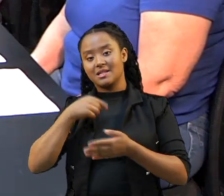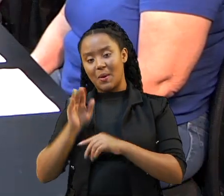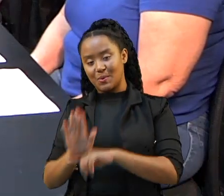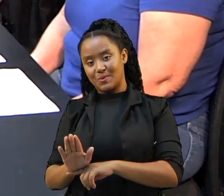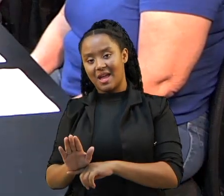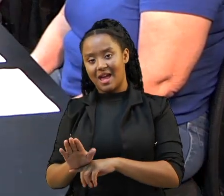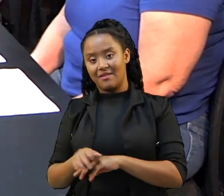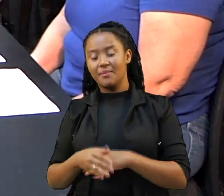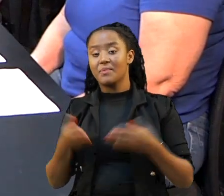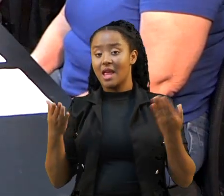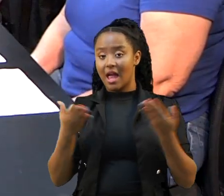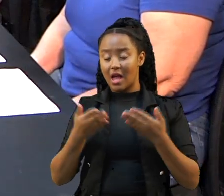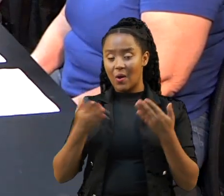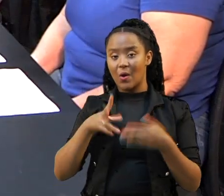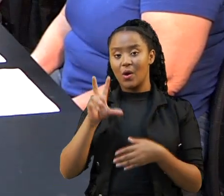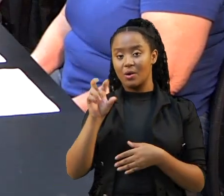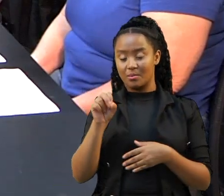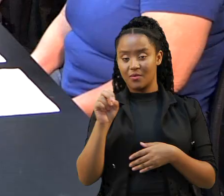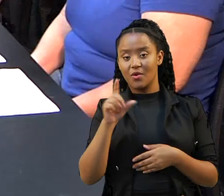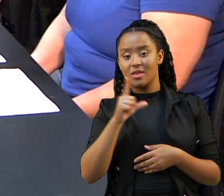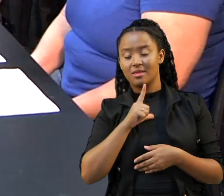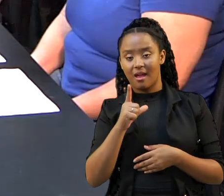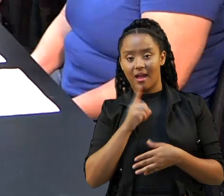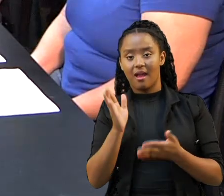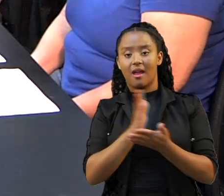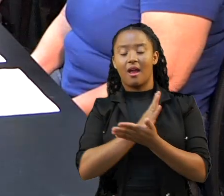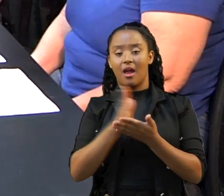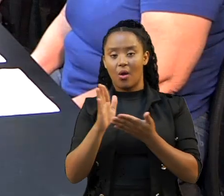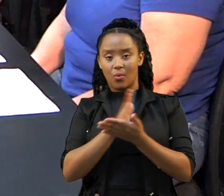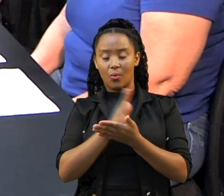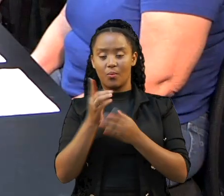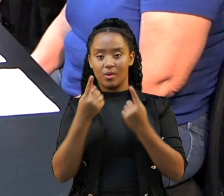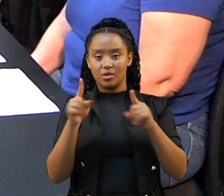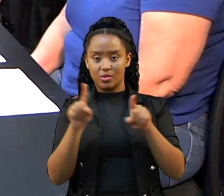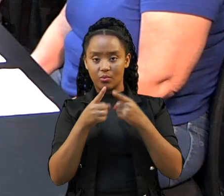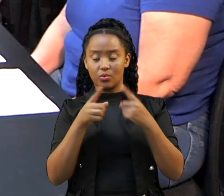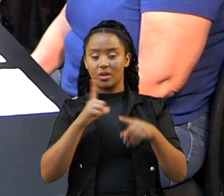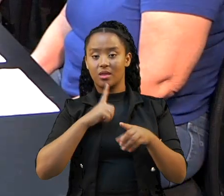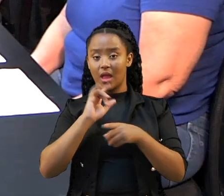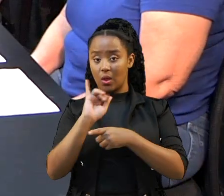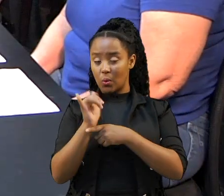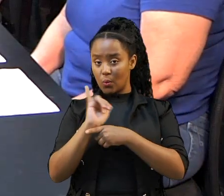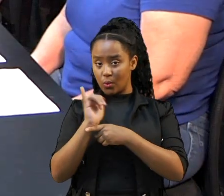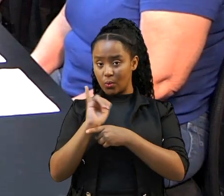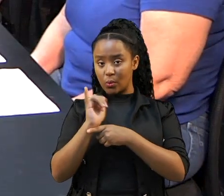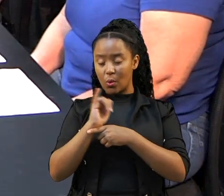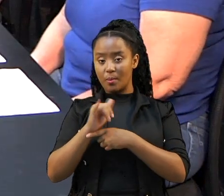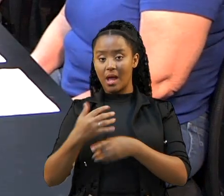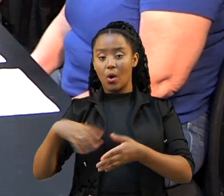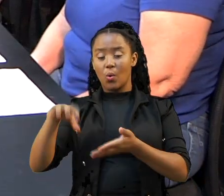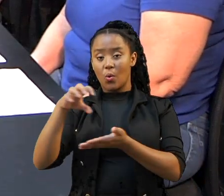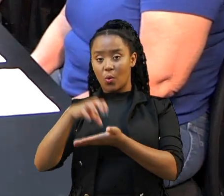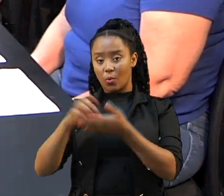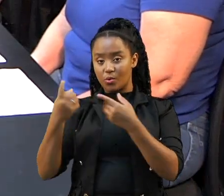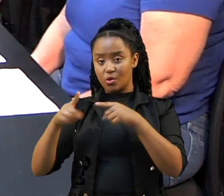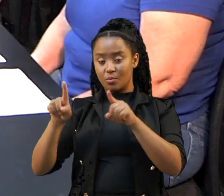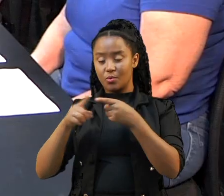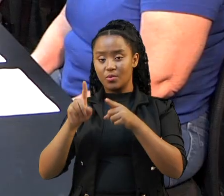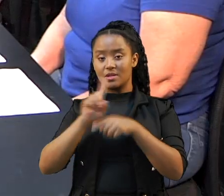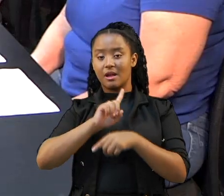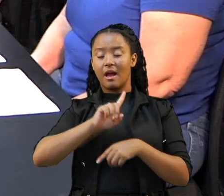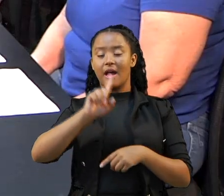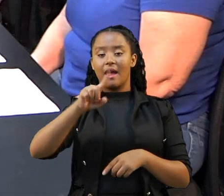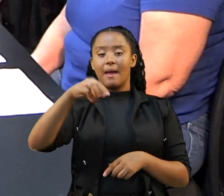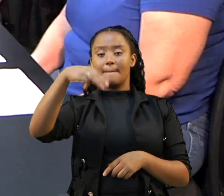escrita. Agora, na verdade, ele tem algumas que estão documentadas no YouTube. O grupo deles se